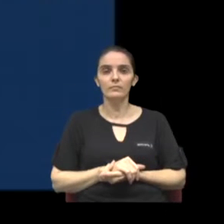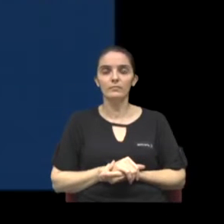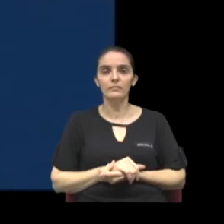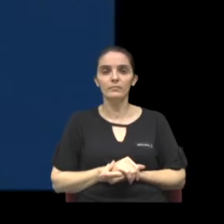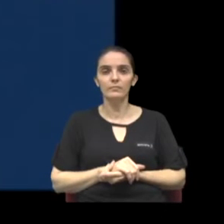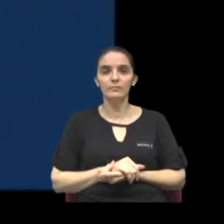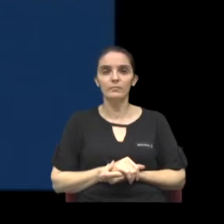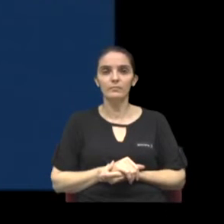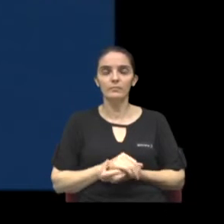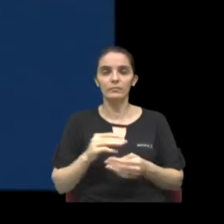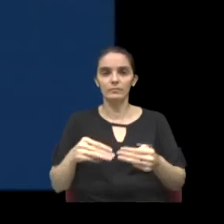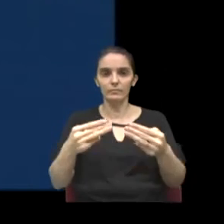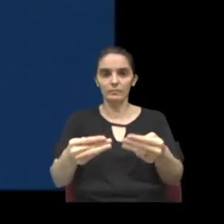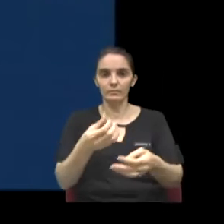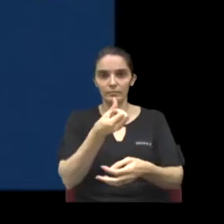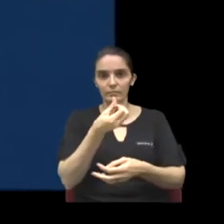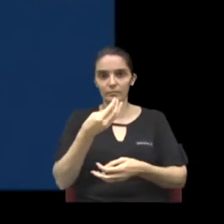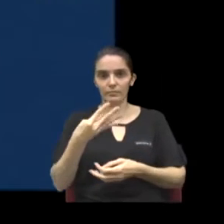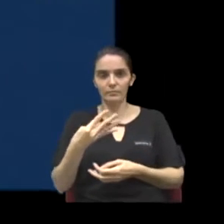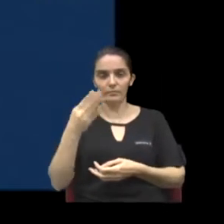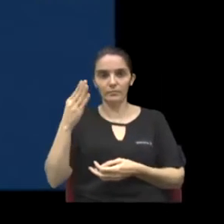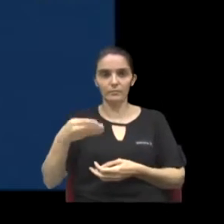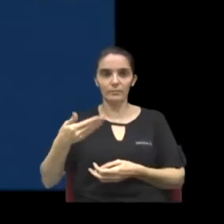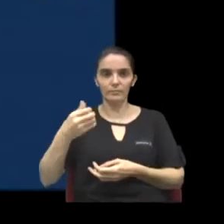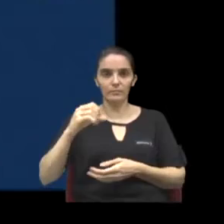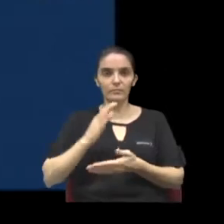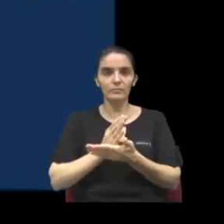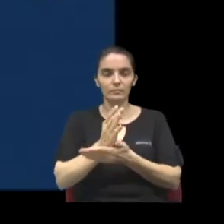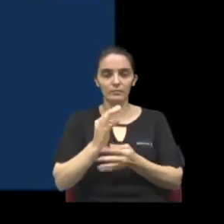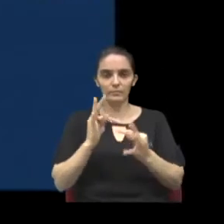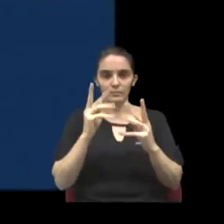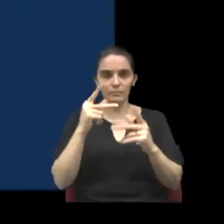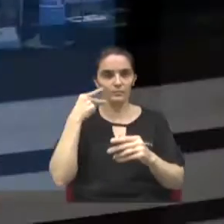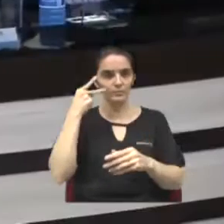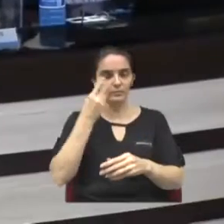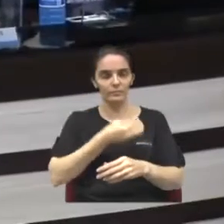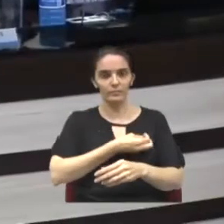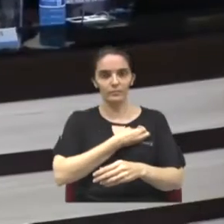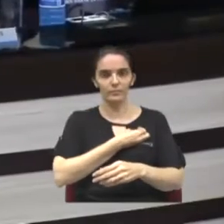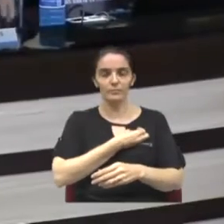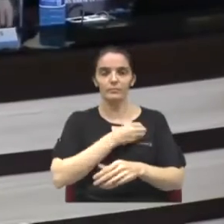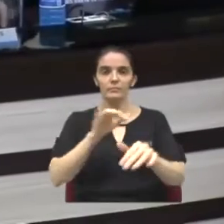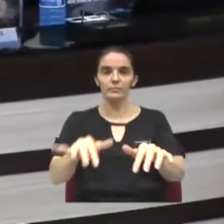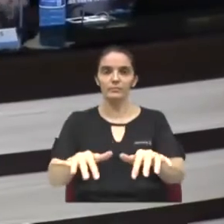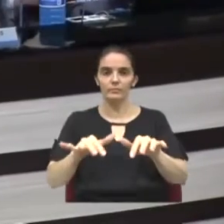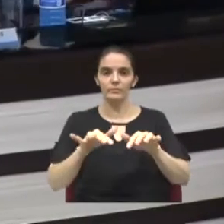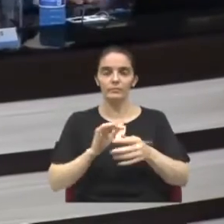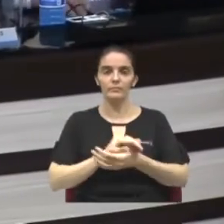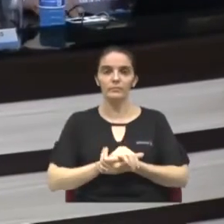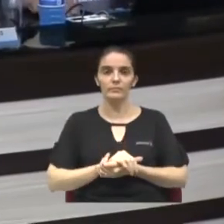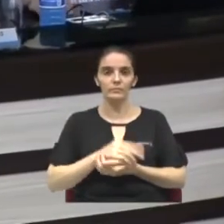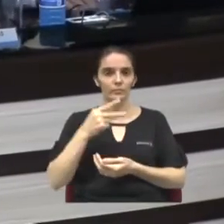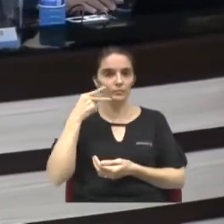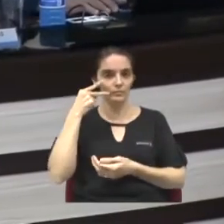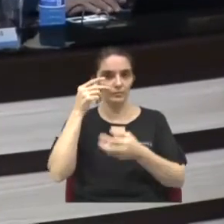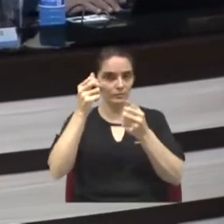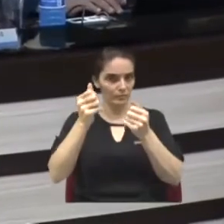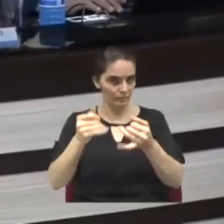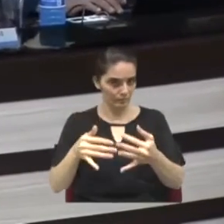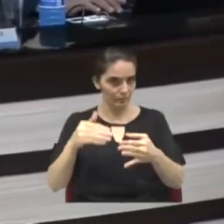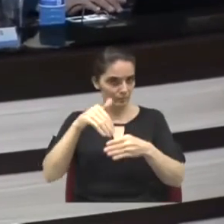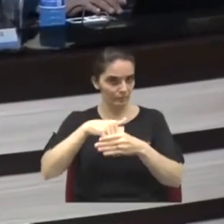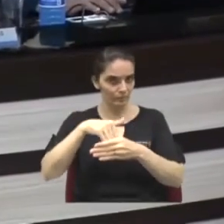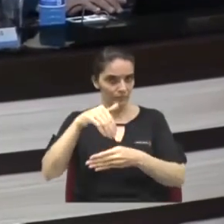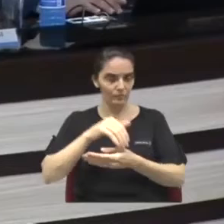A moção de pesar 64/19 foi aprovada por todos os vereadores presentes no plenário. Algum vereador deseja